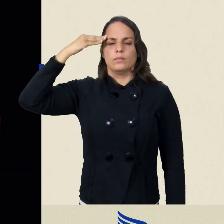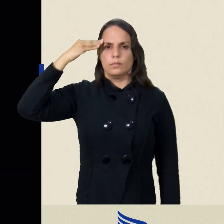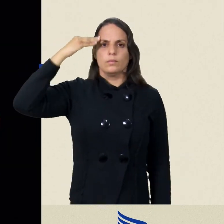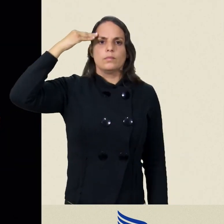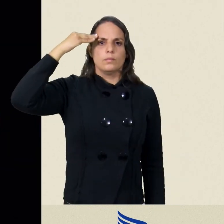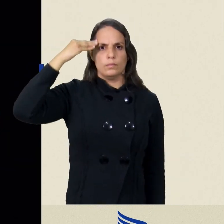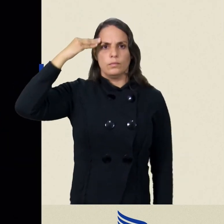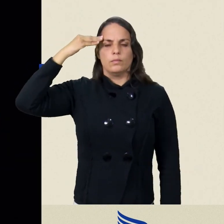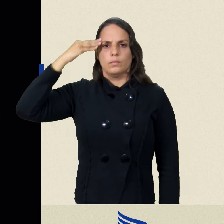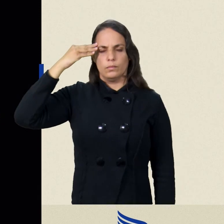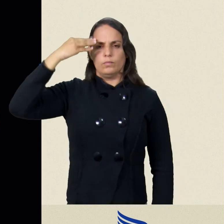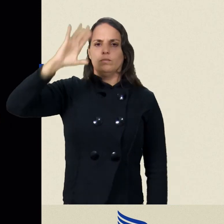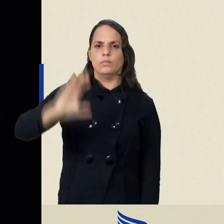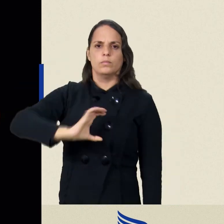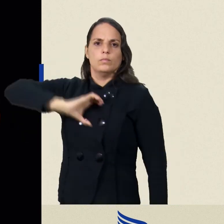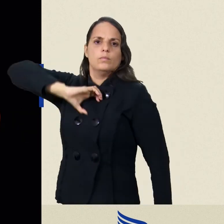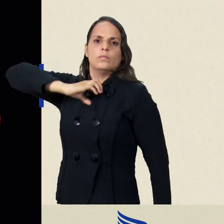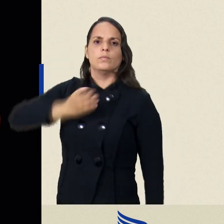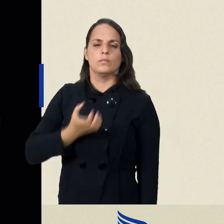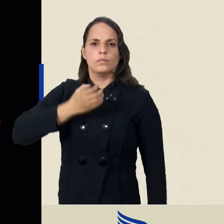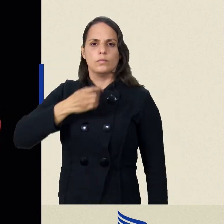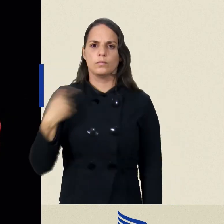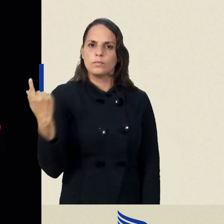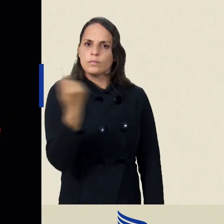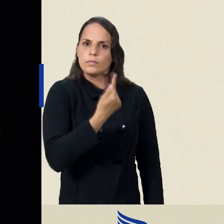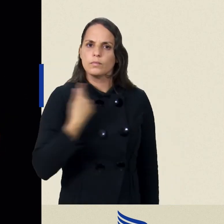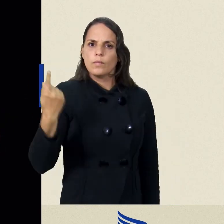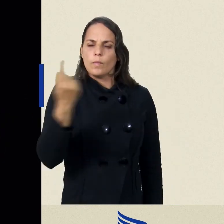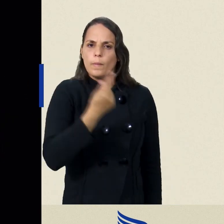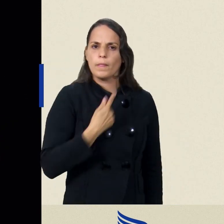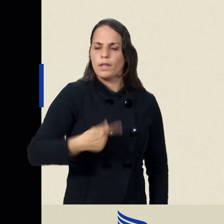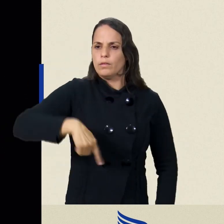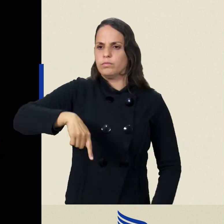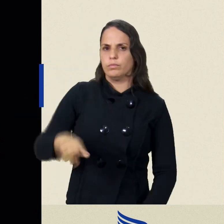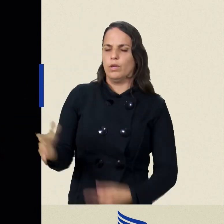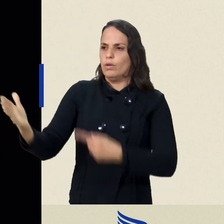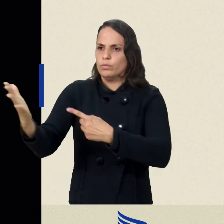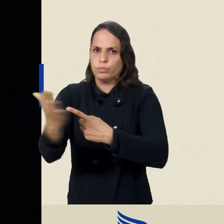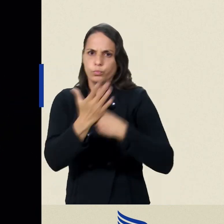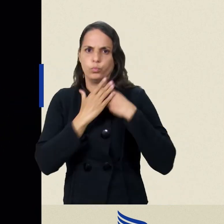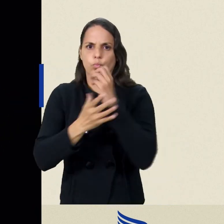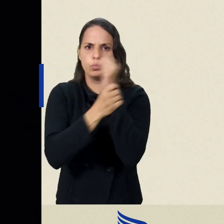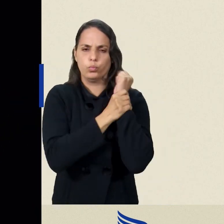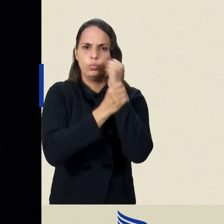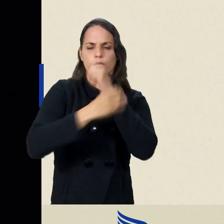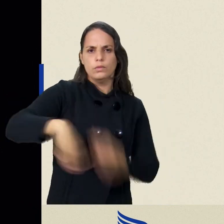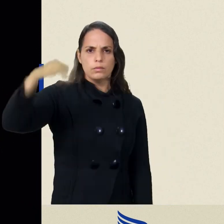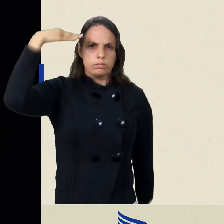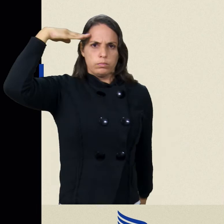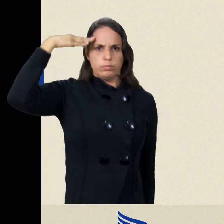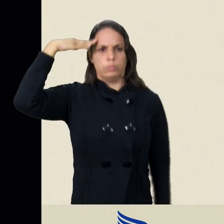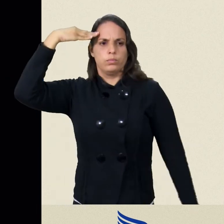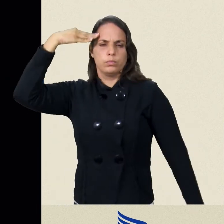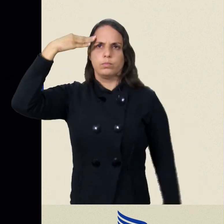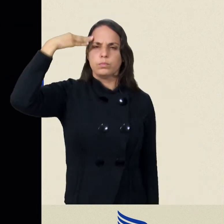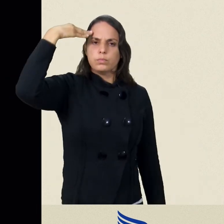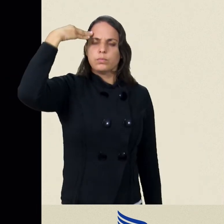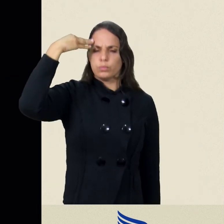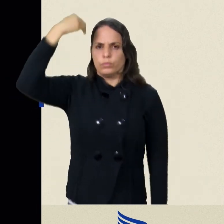céus, corajosos pois de tudo defender, marchando para